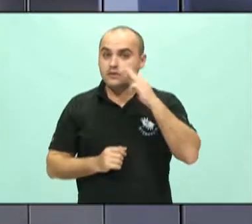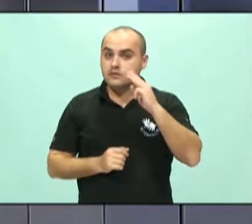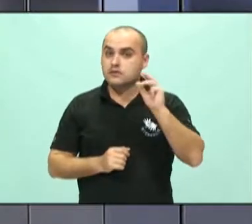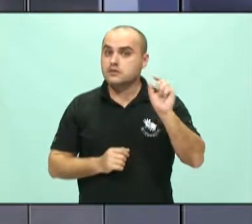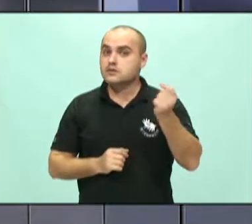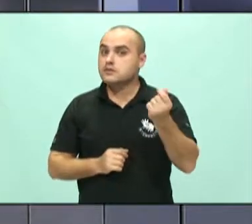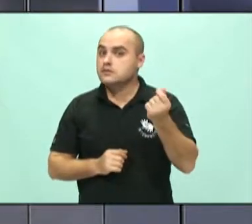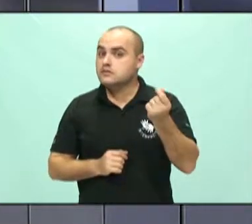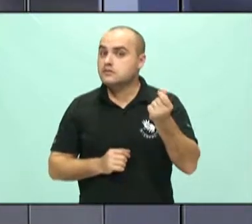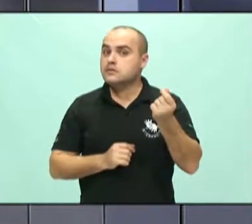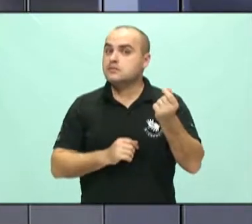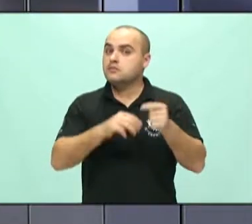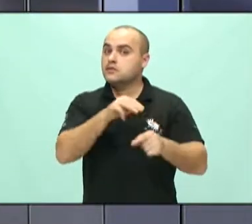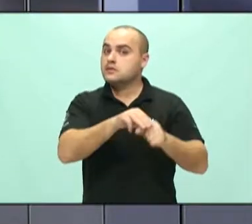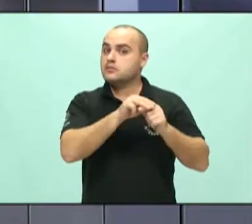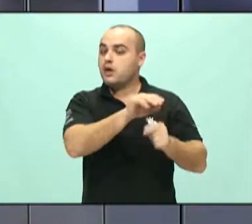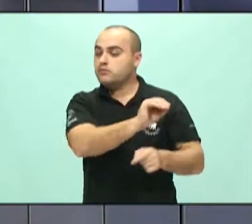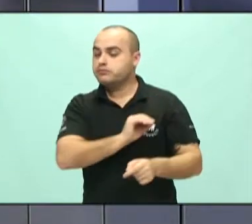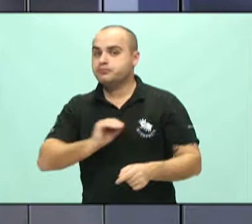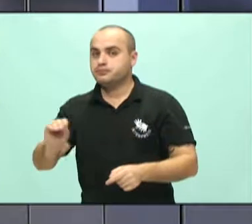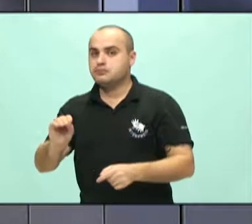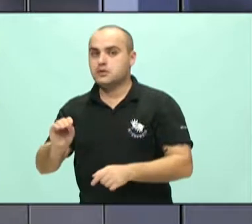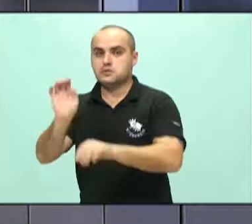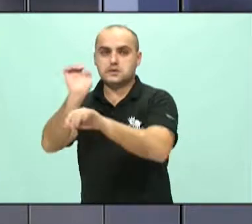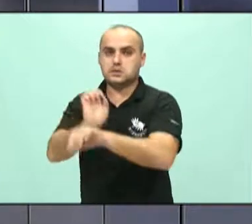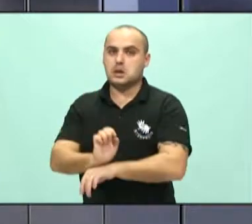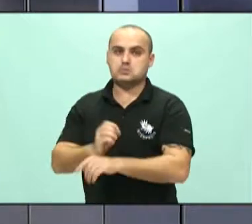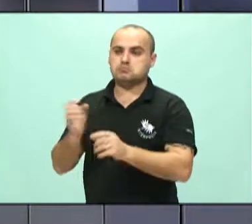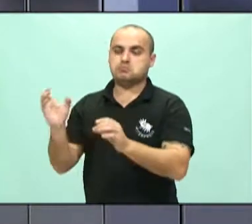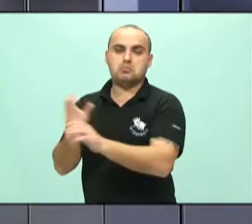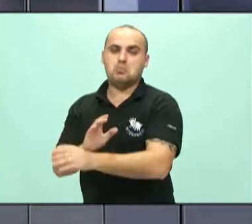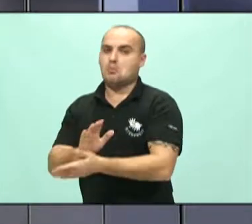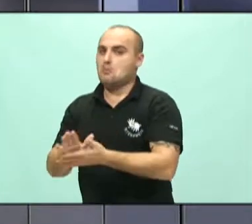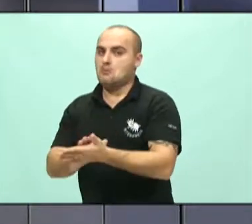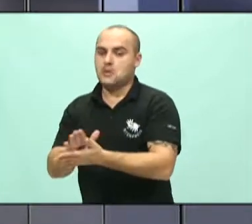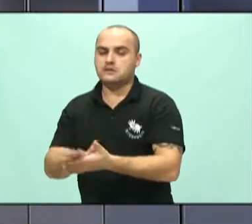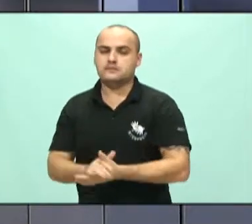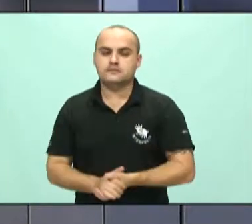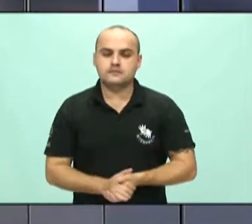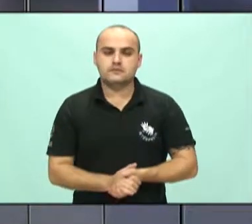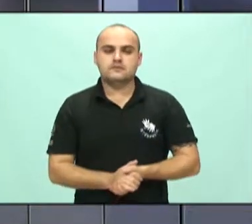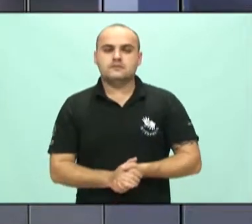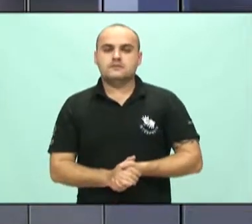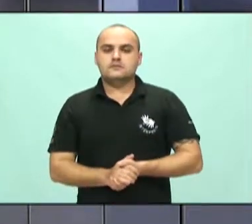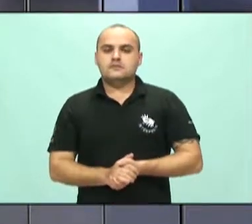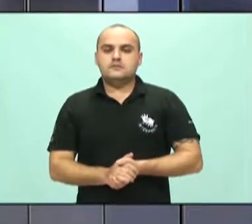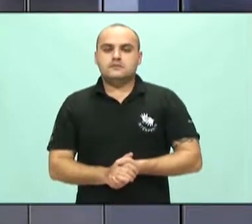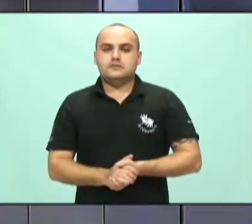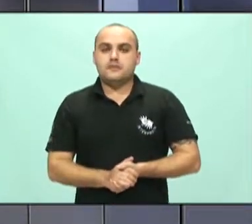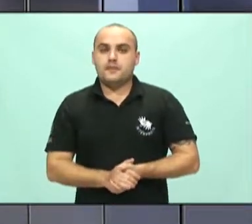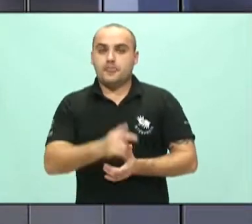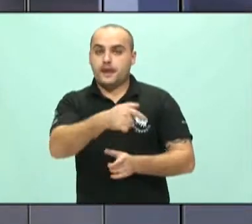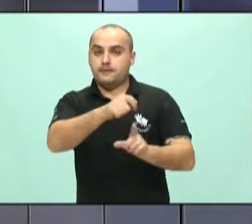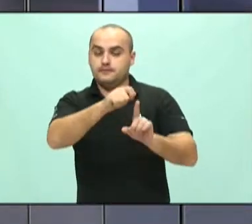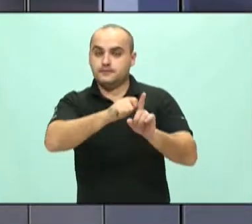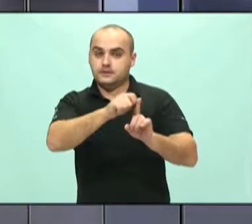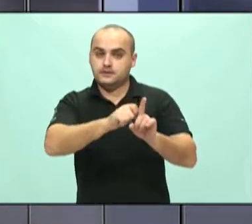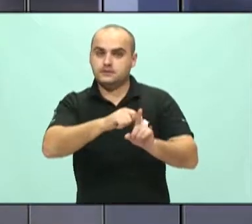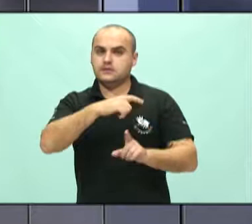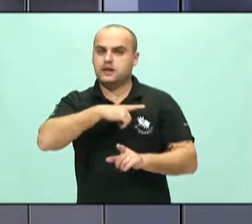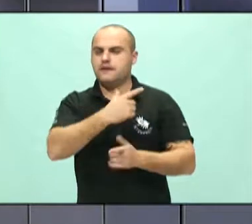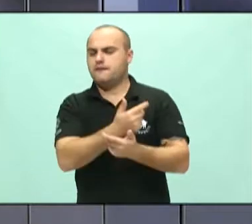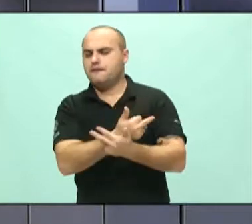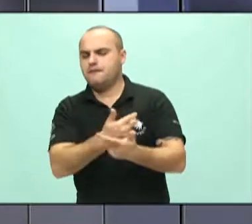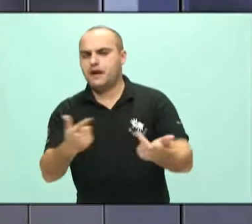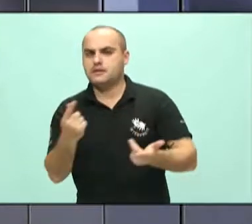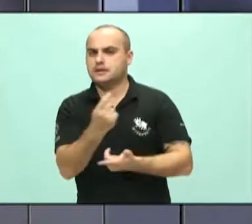dinheiro municipal para concluir. O Estado entregou incompleta a obra. Nós alocamos mensalmente uma série de